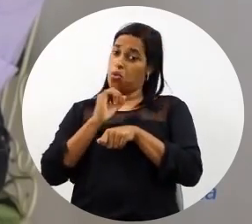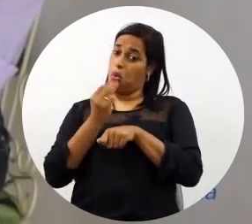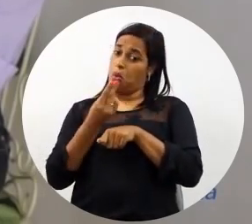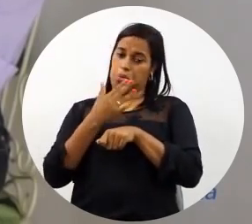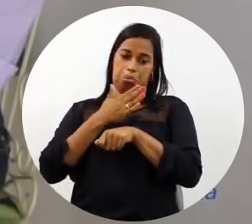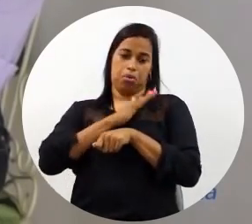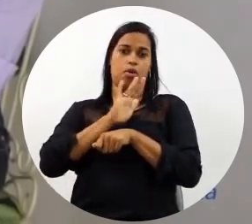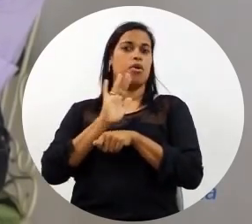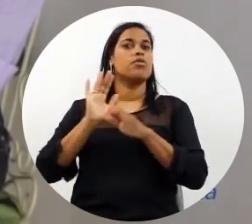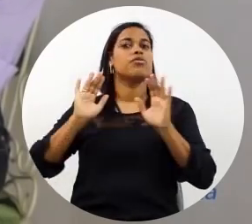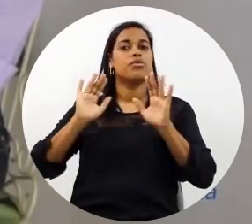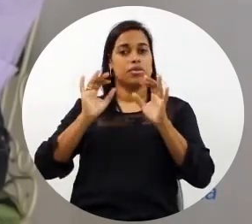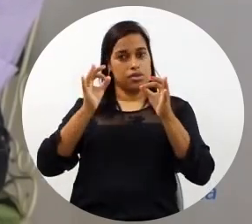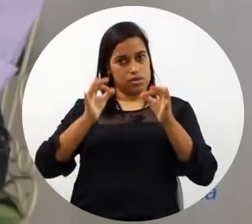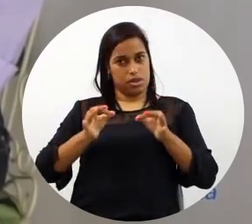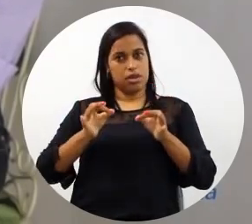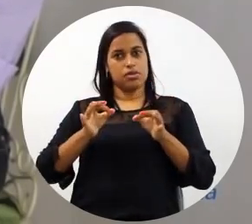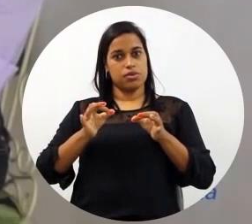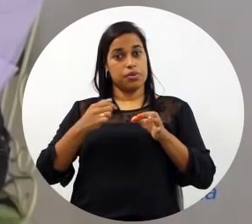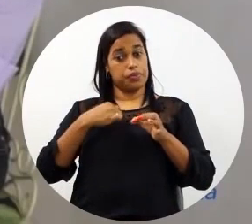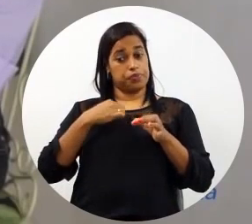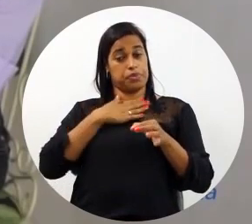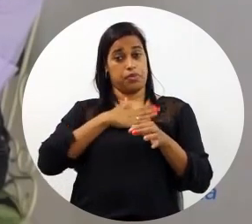gosto, certo? Certo. Então